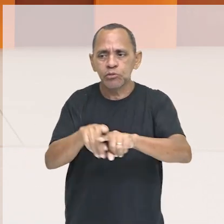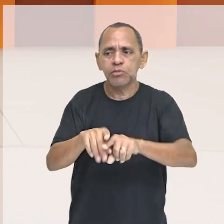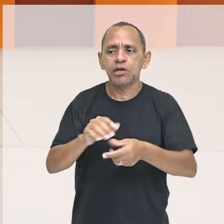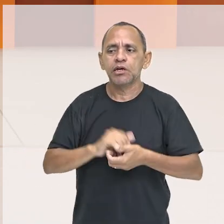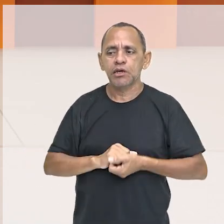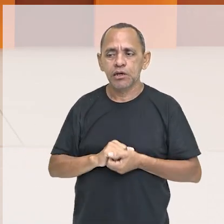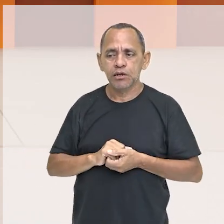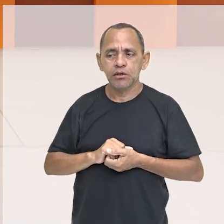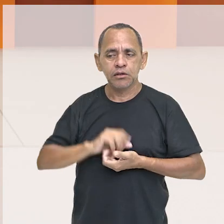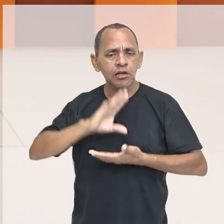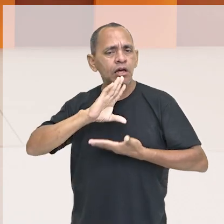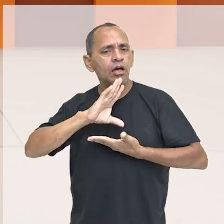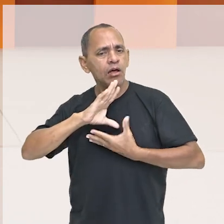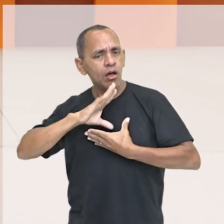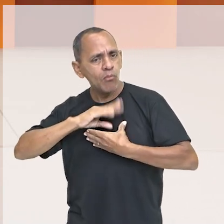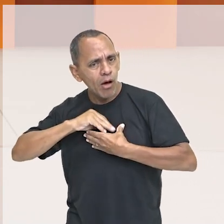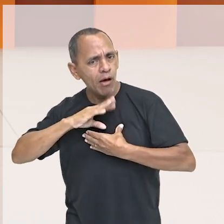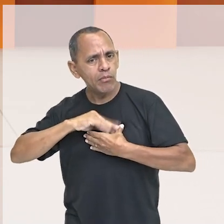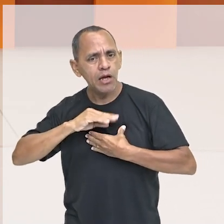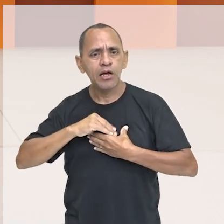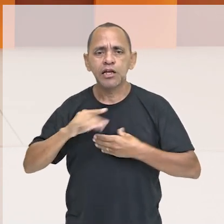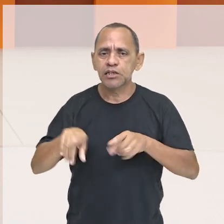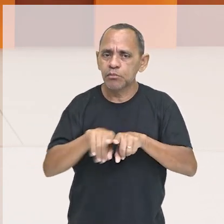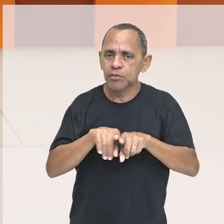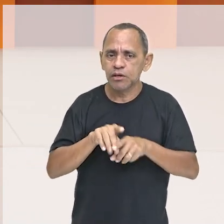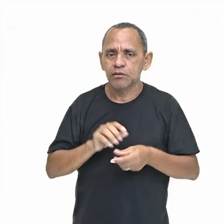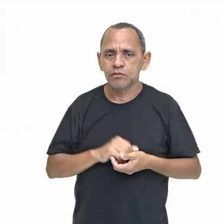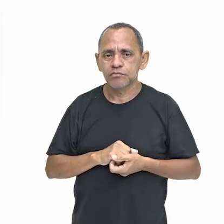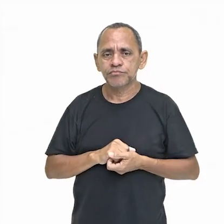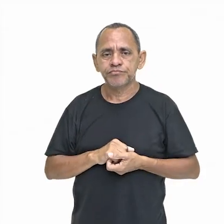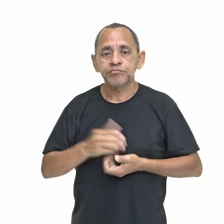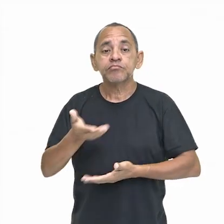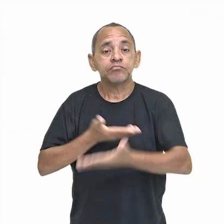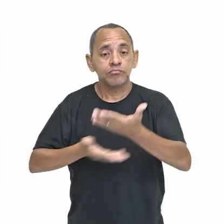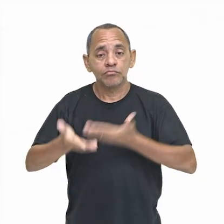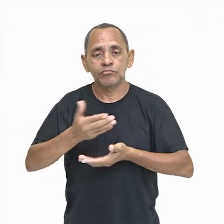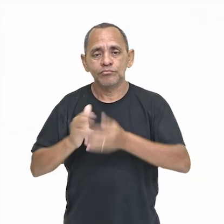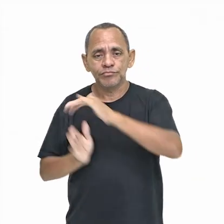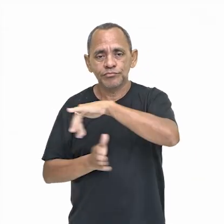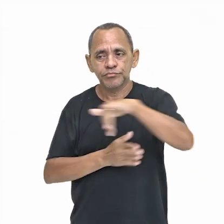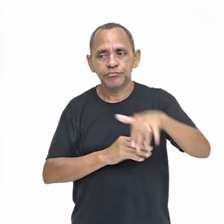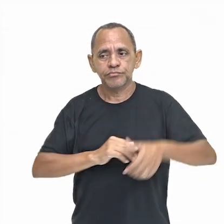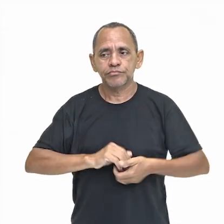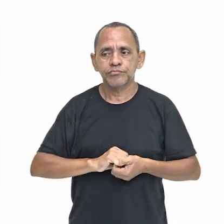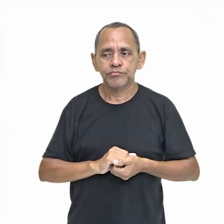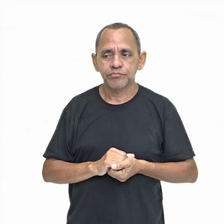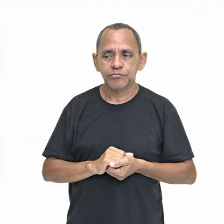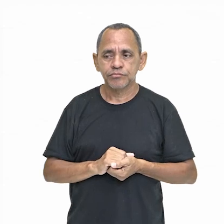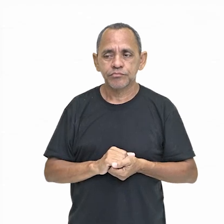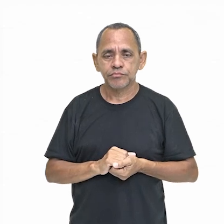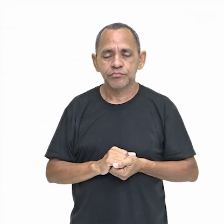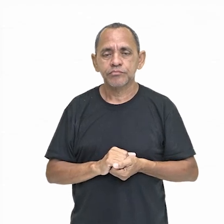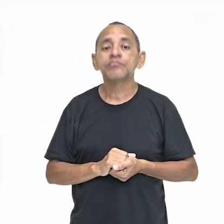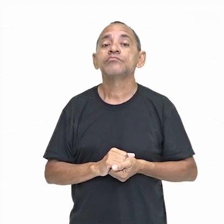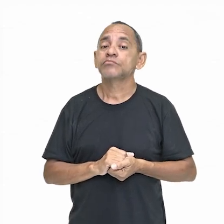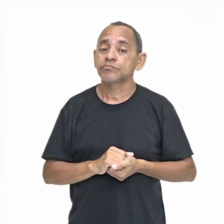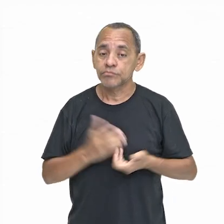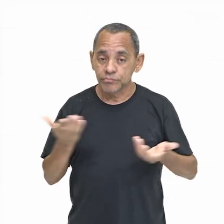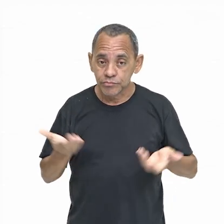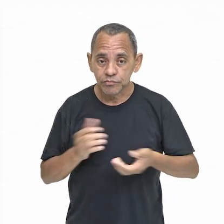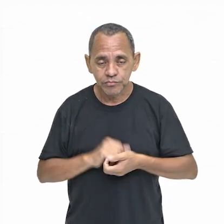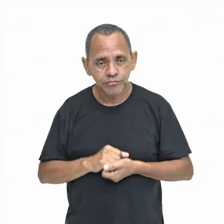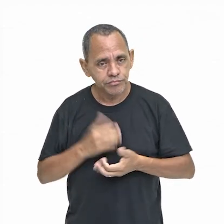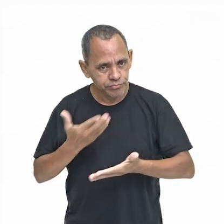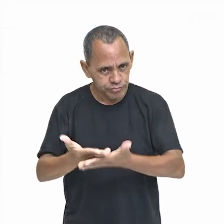de processo de socialização. Não é isso? Então, vamos lá, vamos continuar aí. O estudo do processo